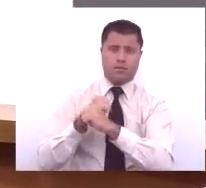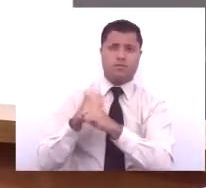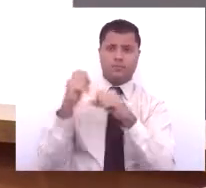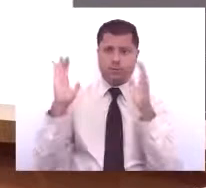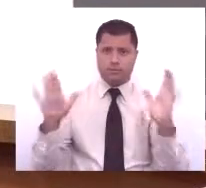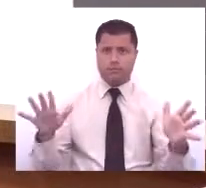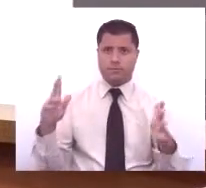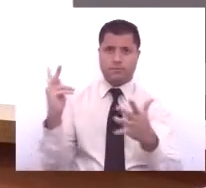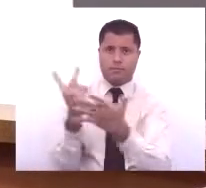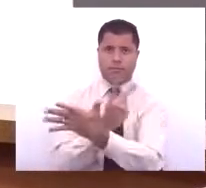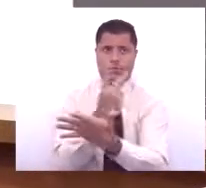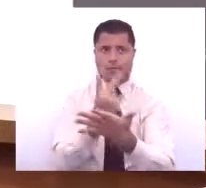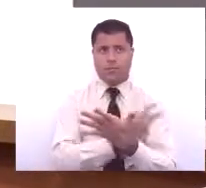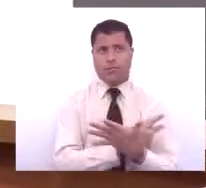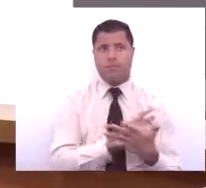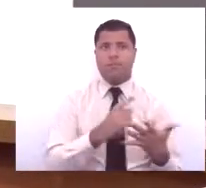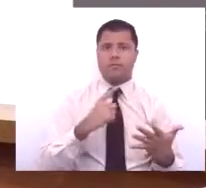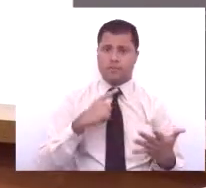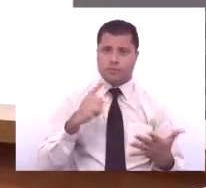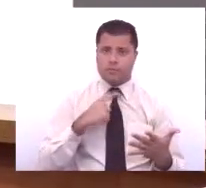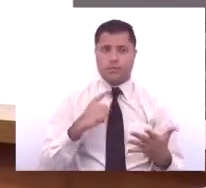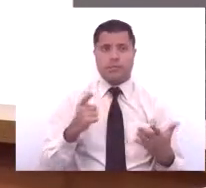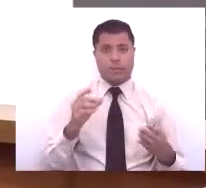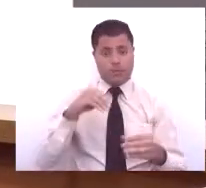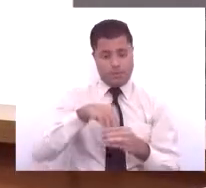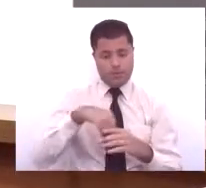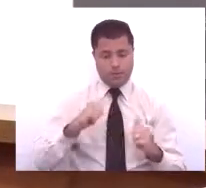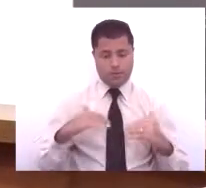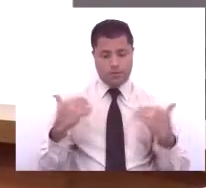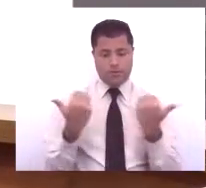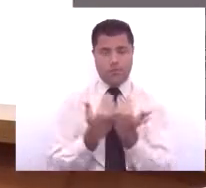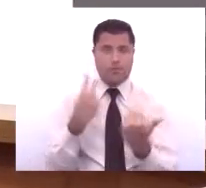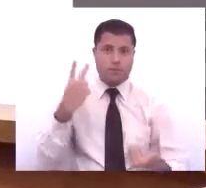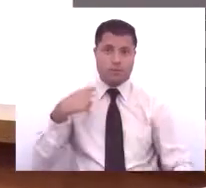sendo proporcionado por esta casa.